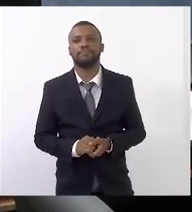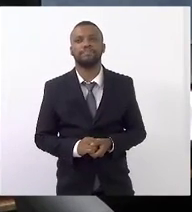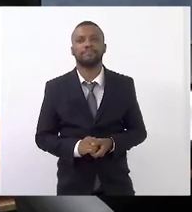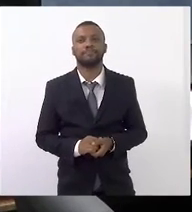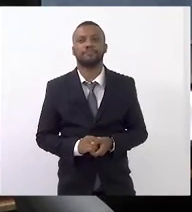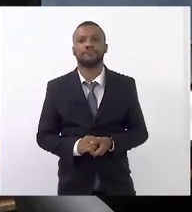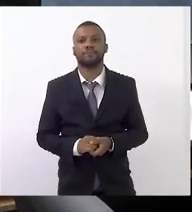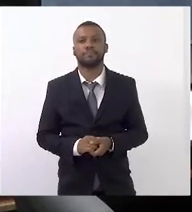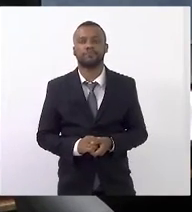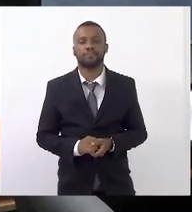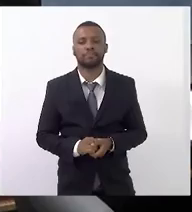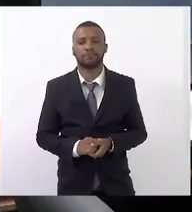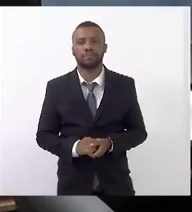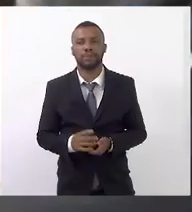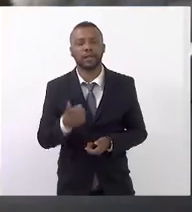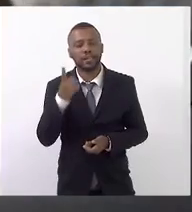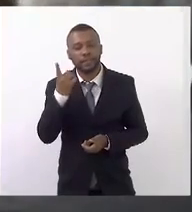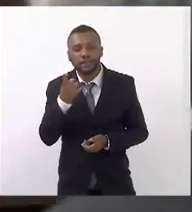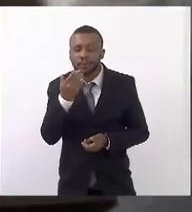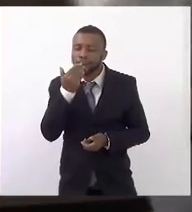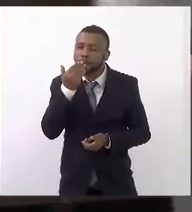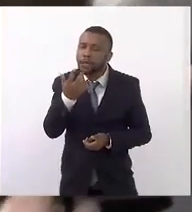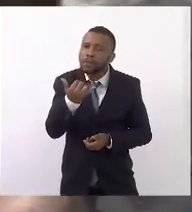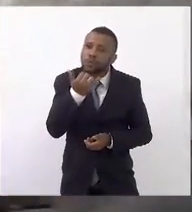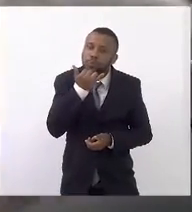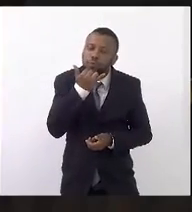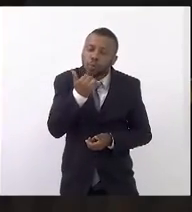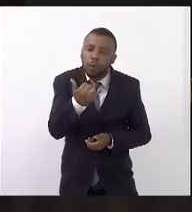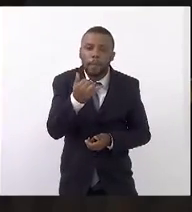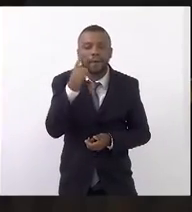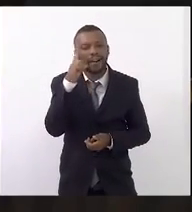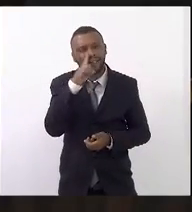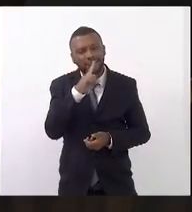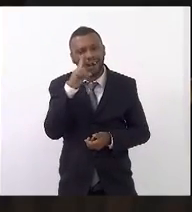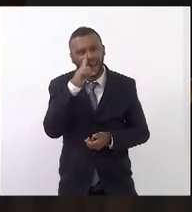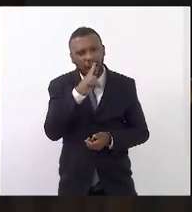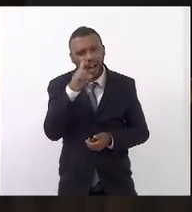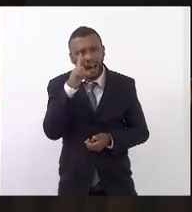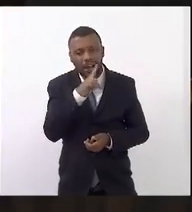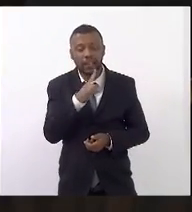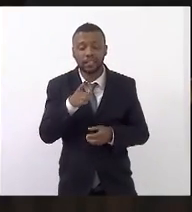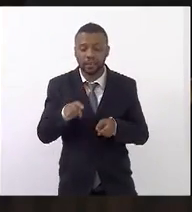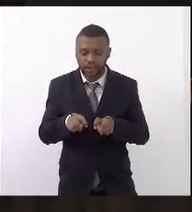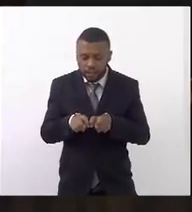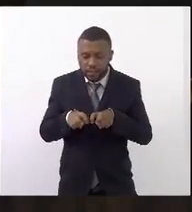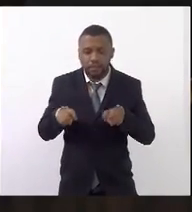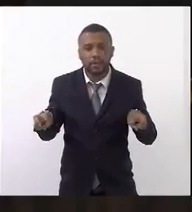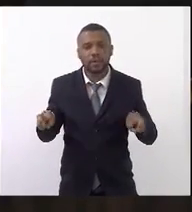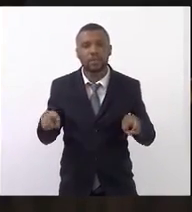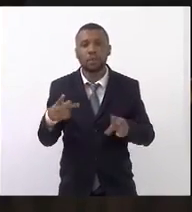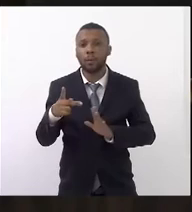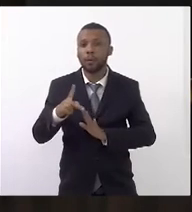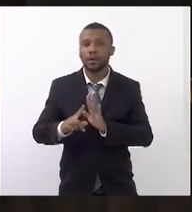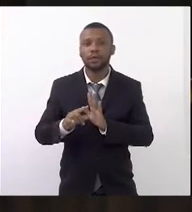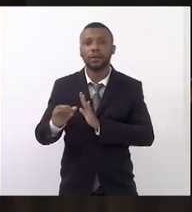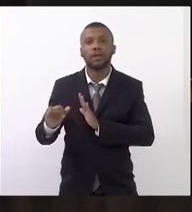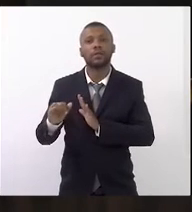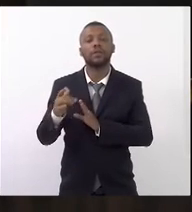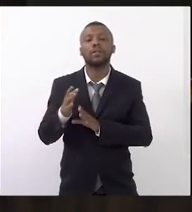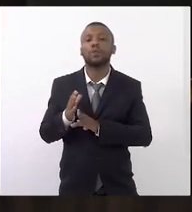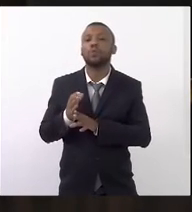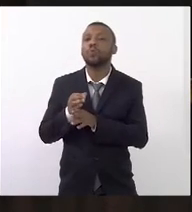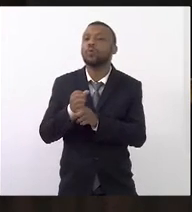Não, sim, querido. Deputado, pedi desculpa a Vossa Excelência, que houve uma falha na mesa e nós, o projeto recebeu